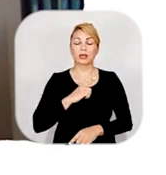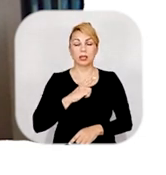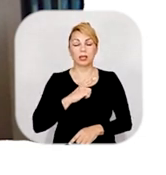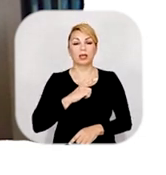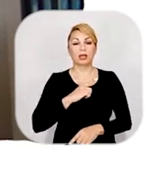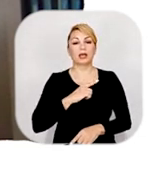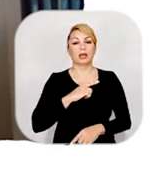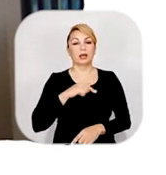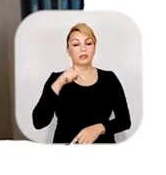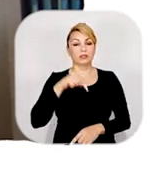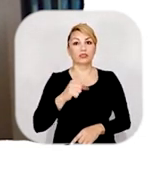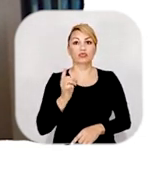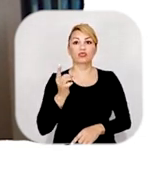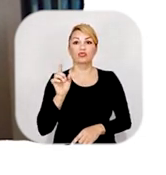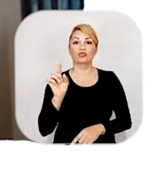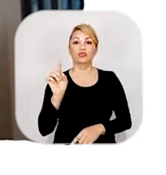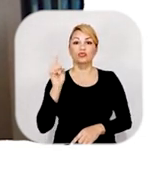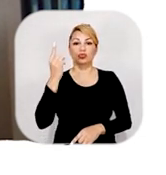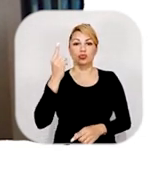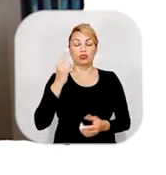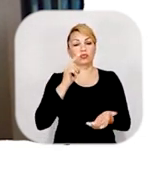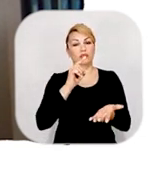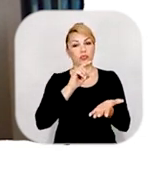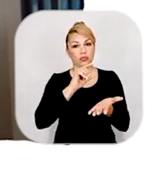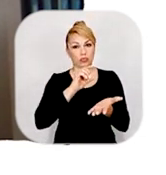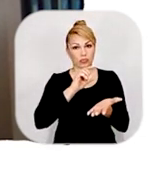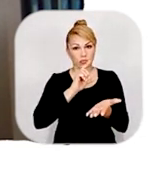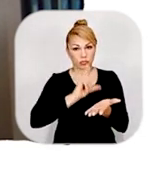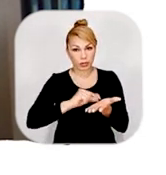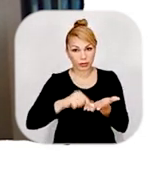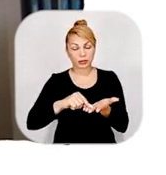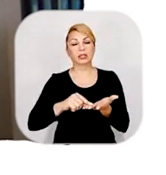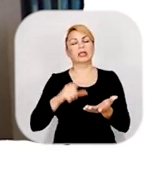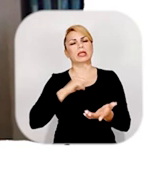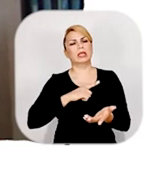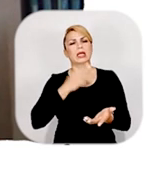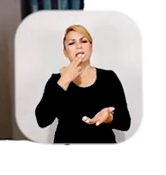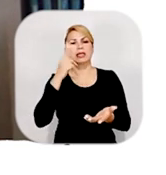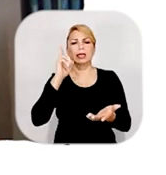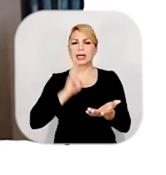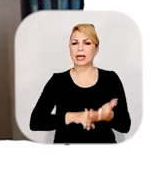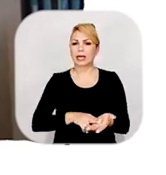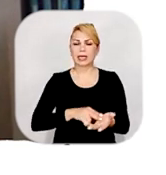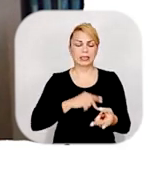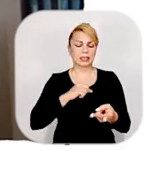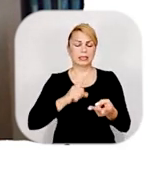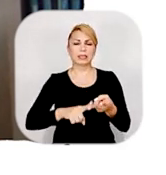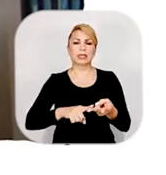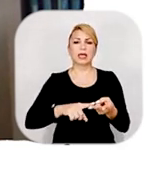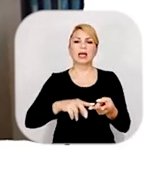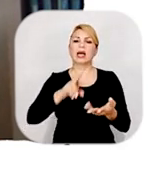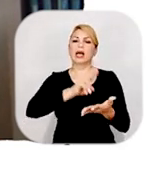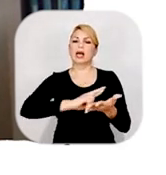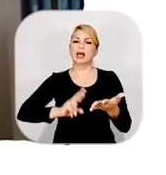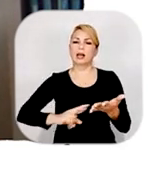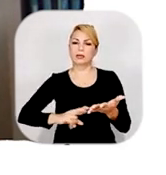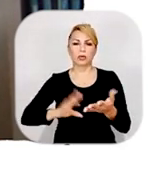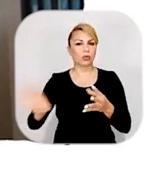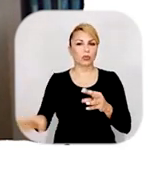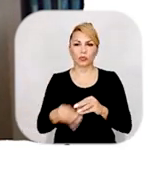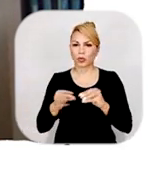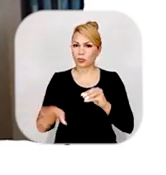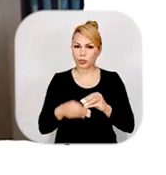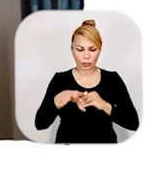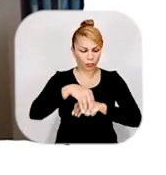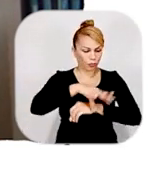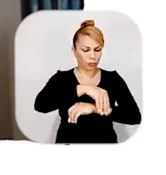só, né? E também tem cartas, relatórios, que todos são complementares aos cadernos de campo. E,